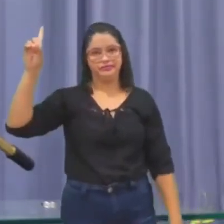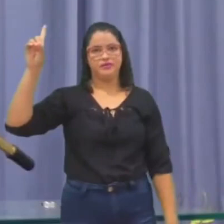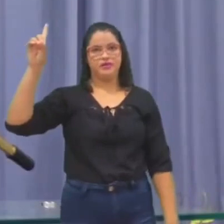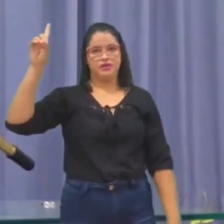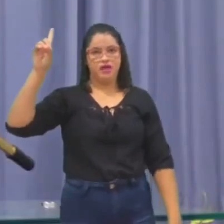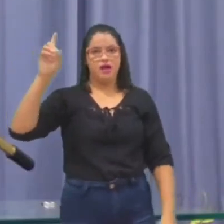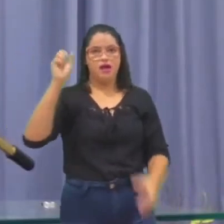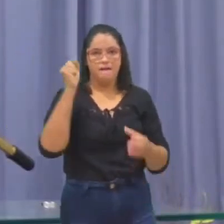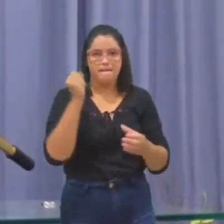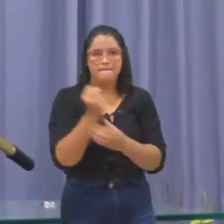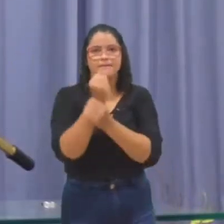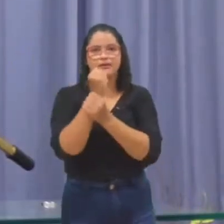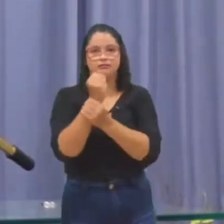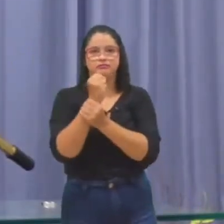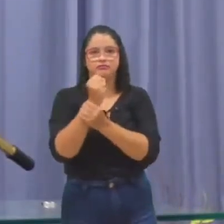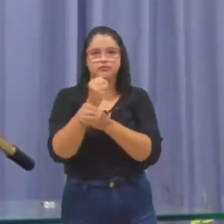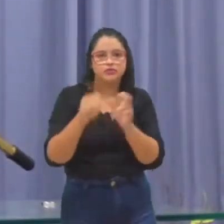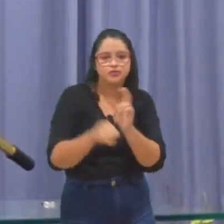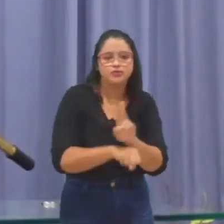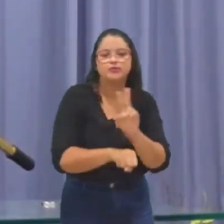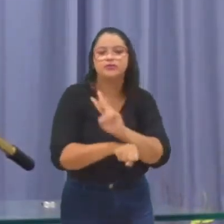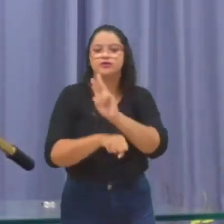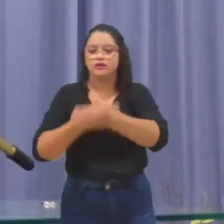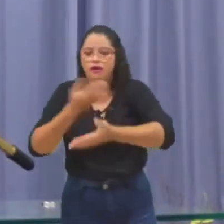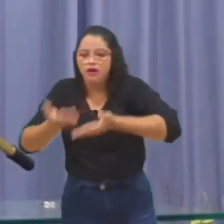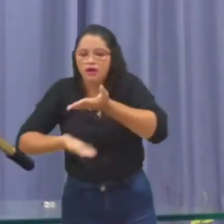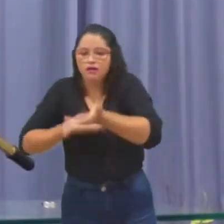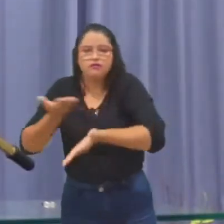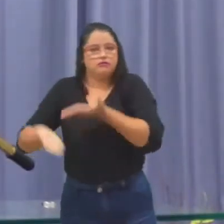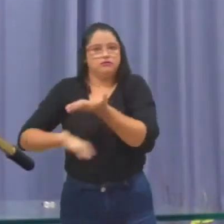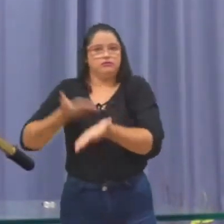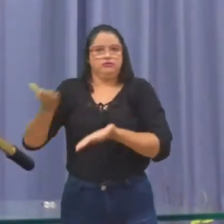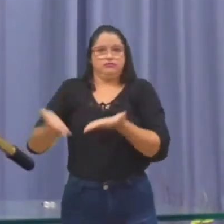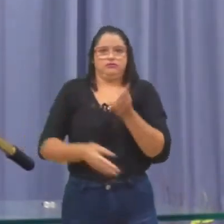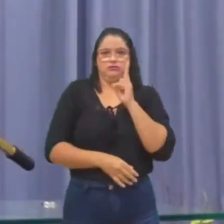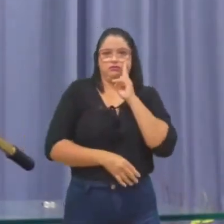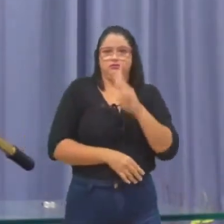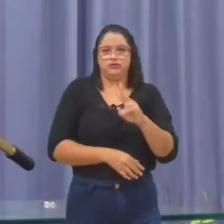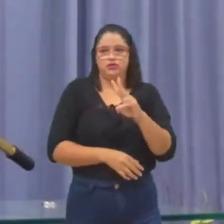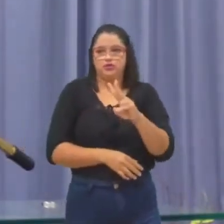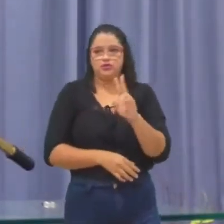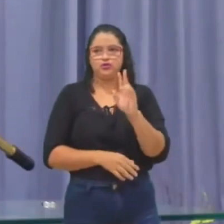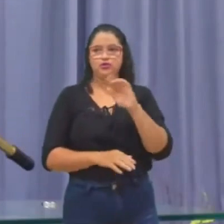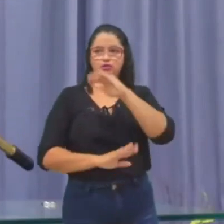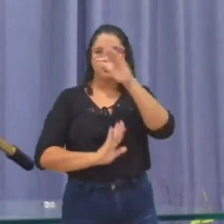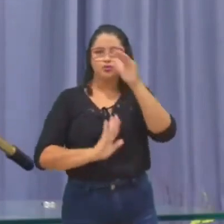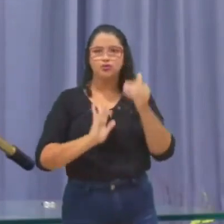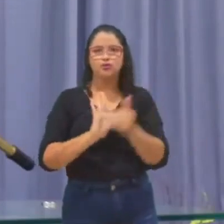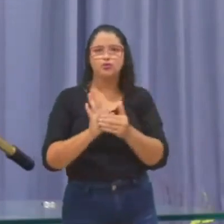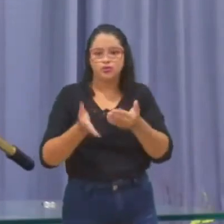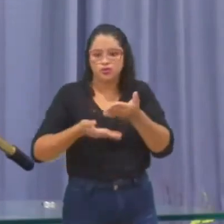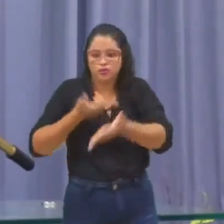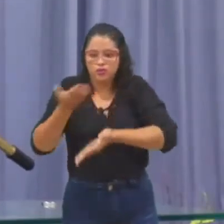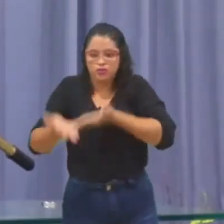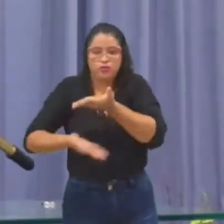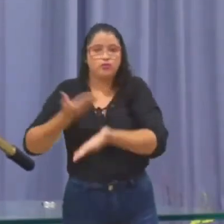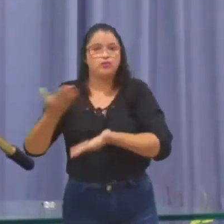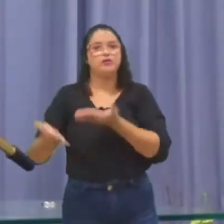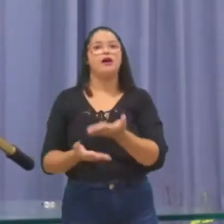proteção necessária, se protegendo, se guardando, observando todos os cuidados que precisamos ter,